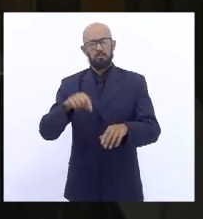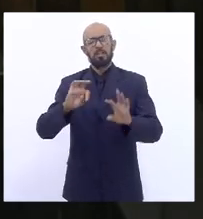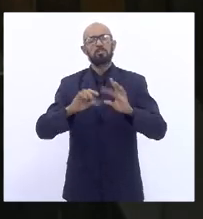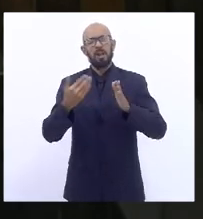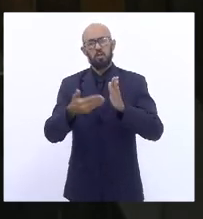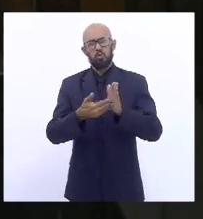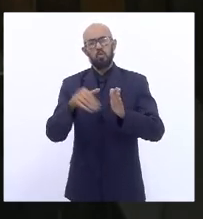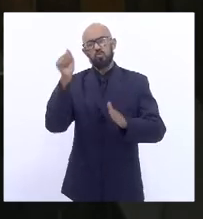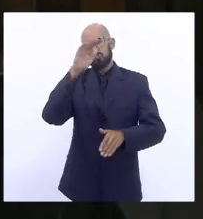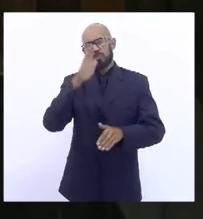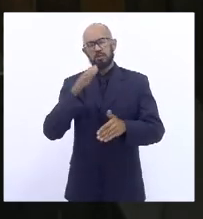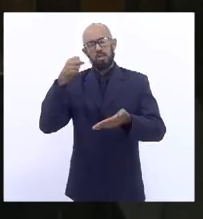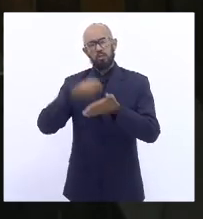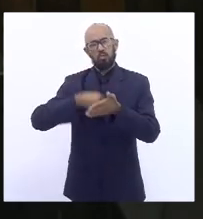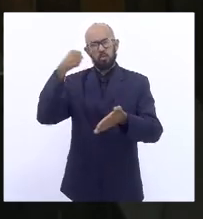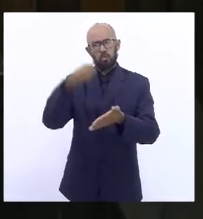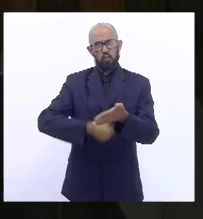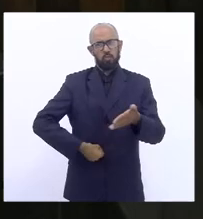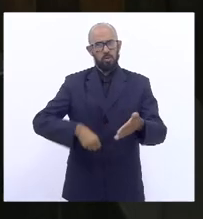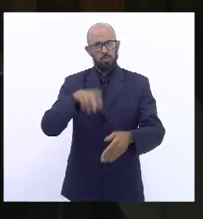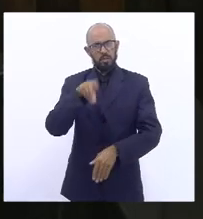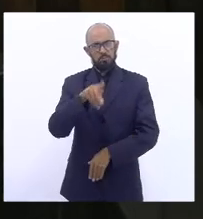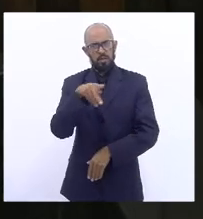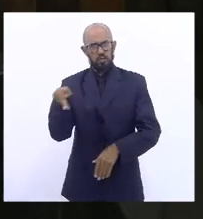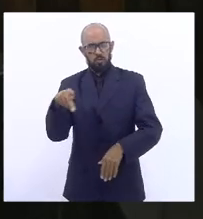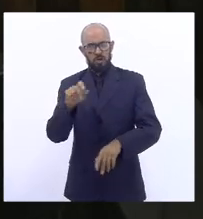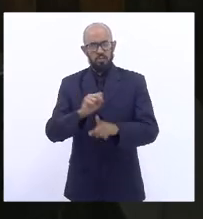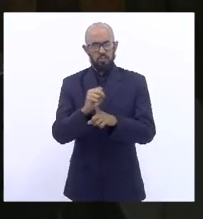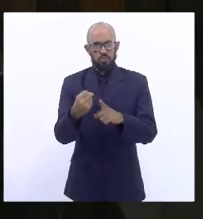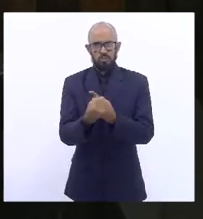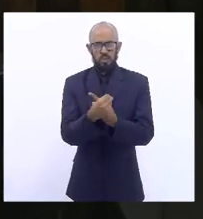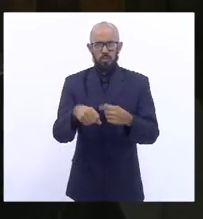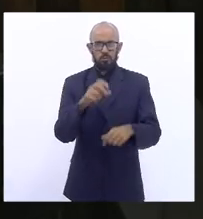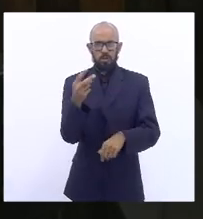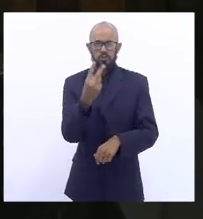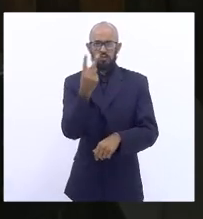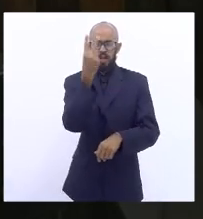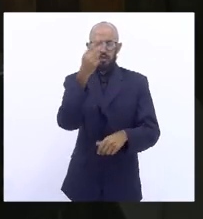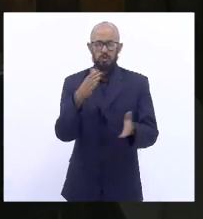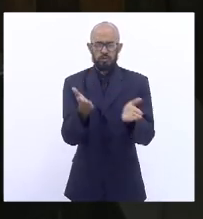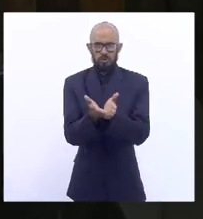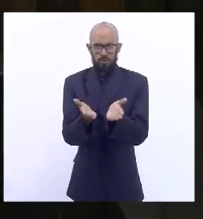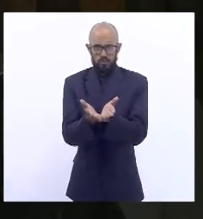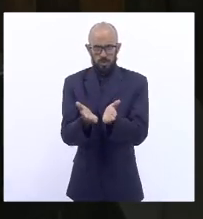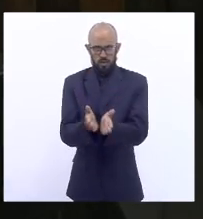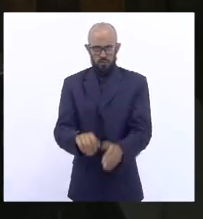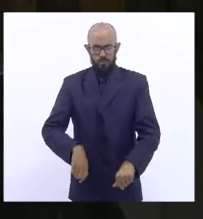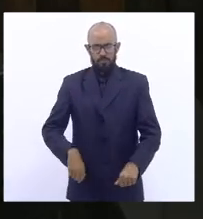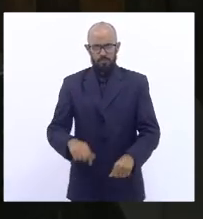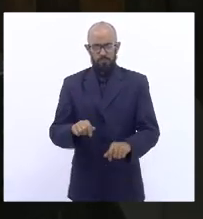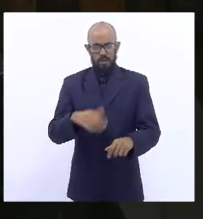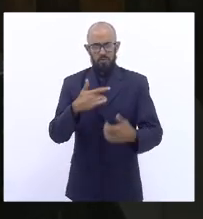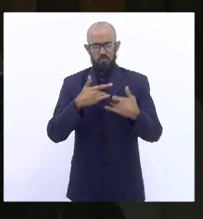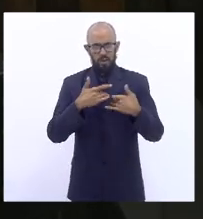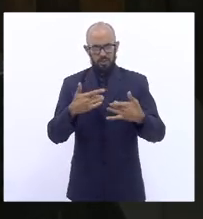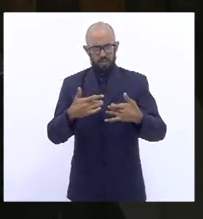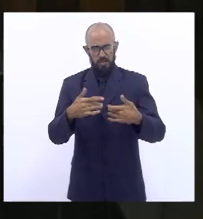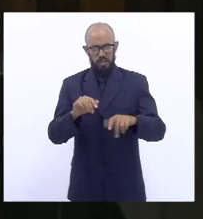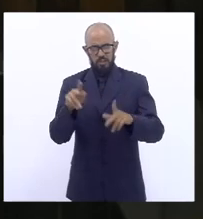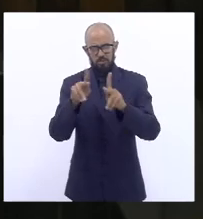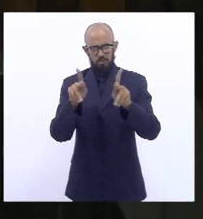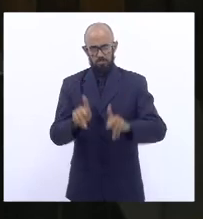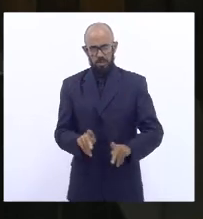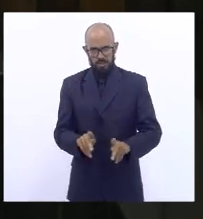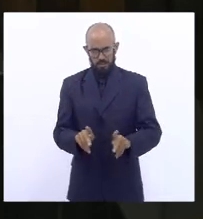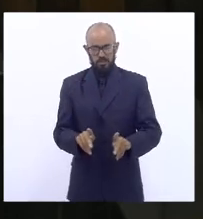de luta pelas pastorais sociais, pelos valores do Evangelho, pela fraternidade, pela